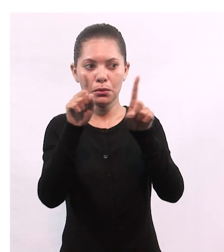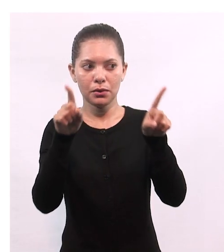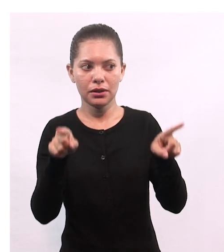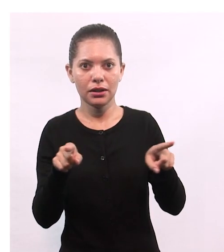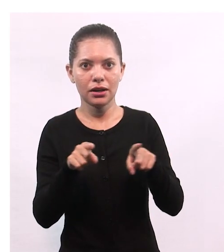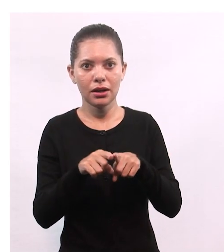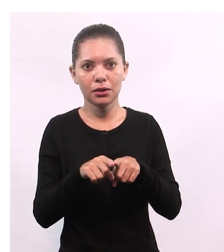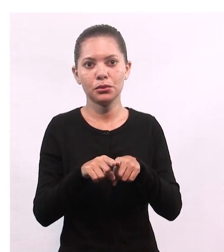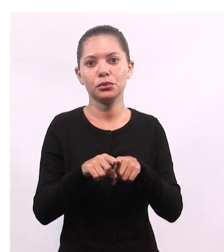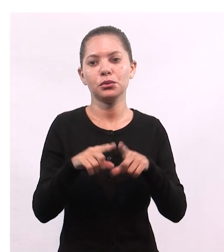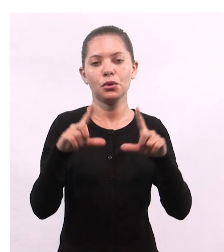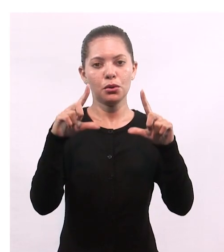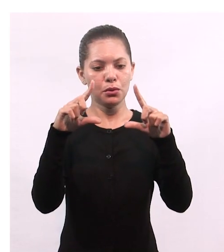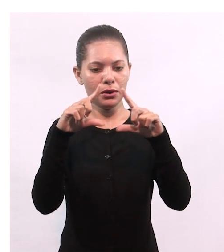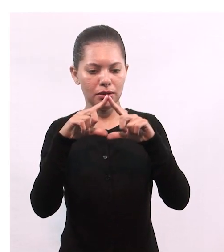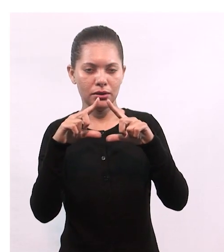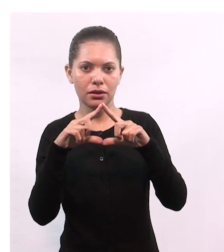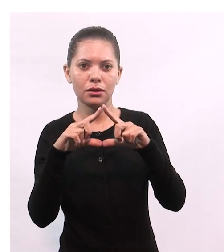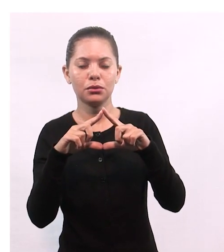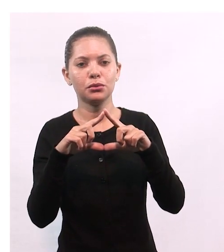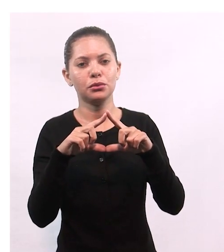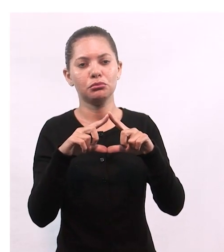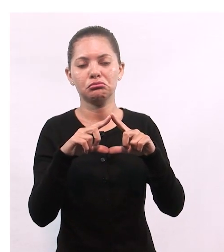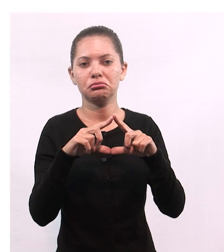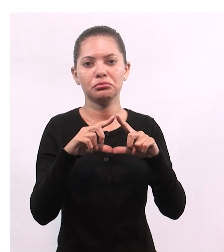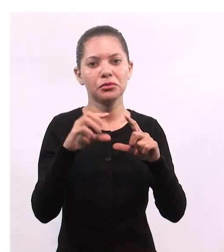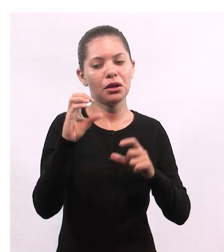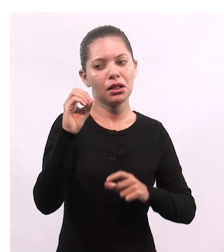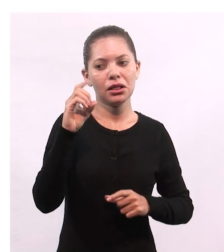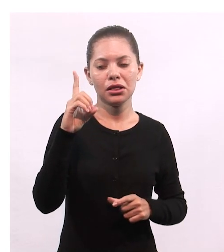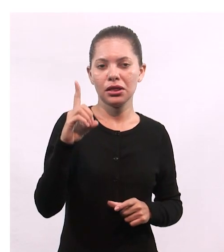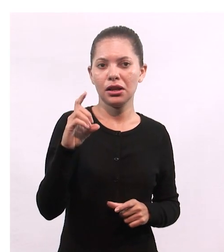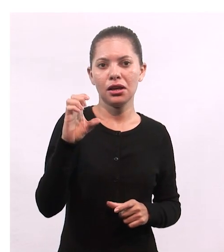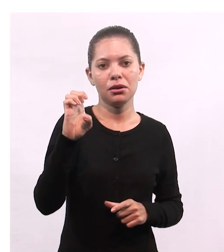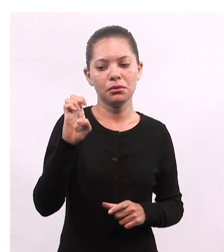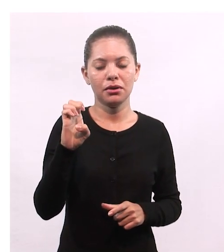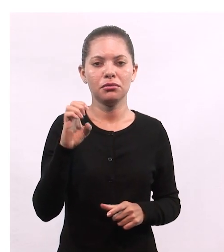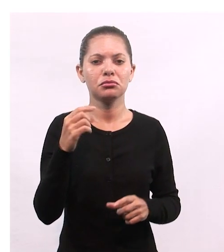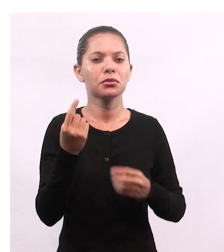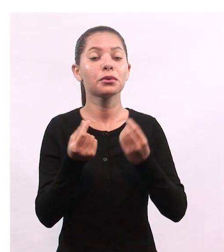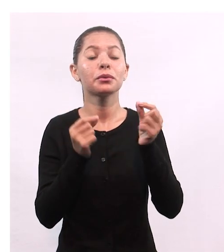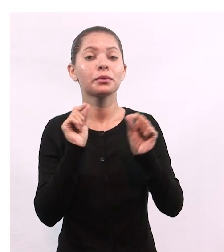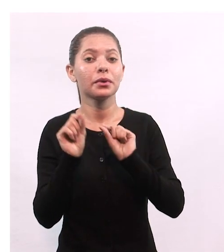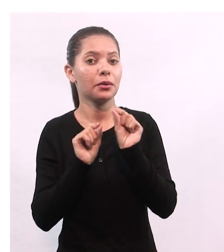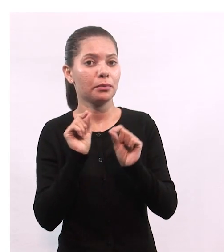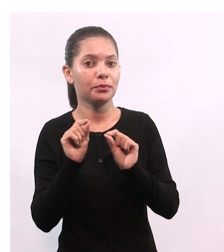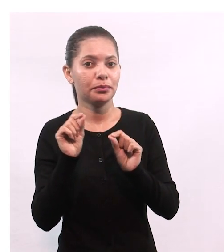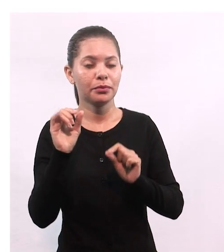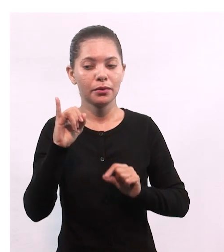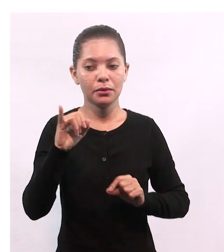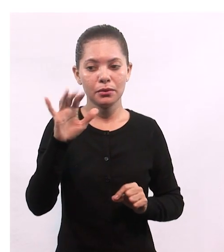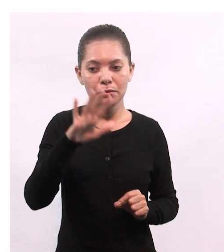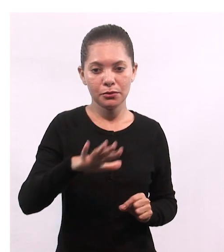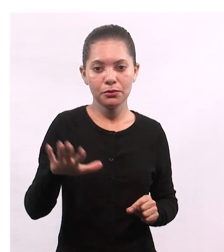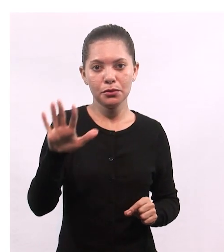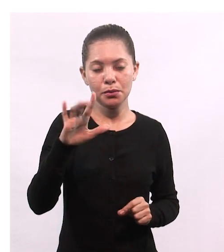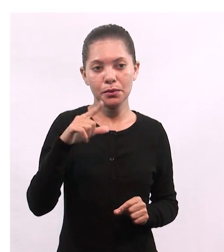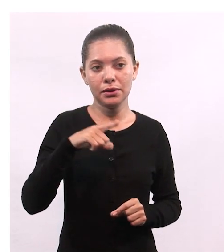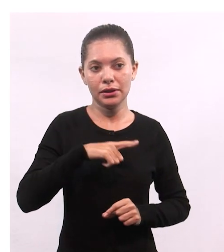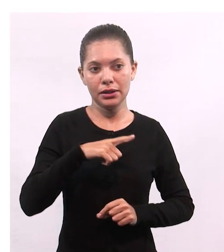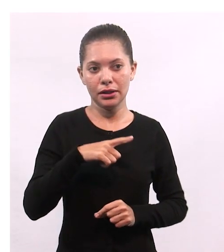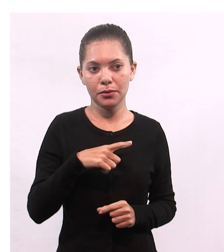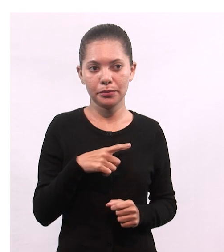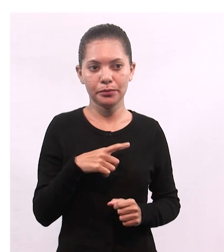um quadrado, um losango, um retângulo, ou um paralelogramo, ou um quadrilátero. Então eu tenho uma